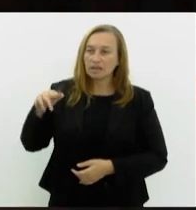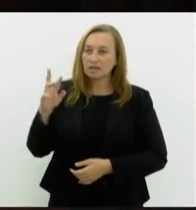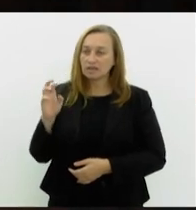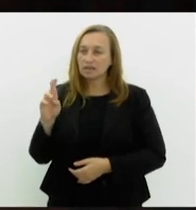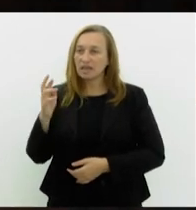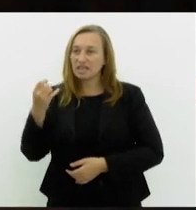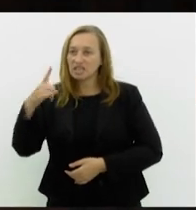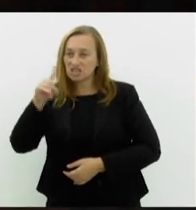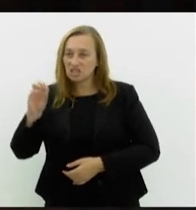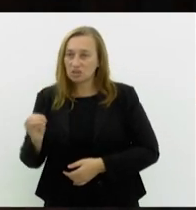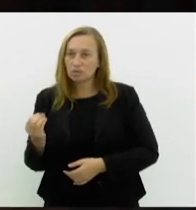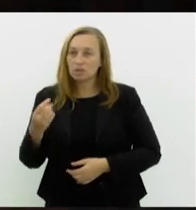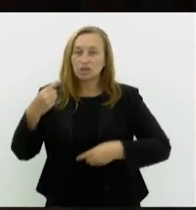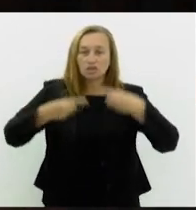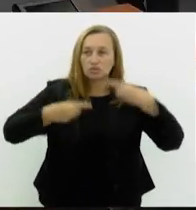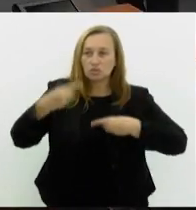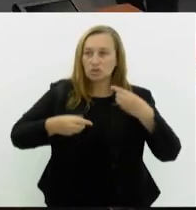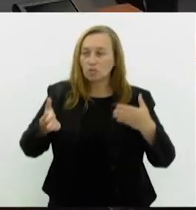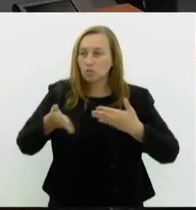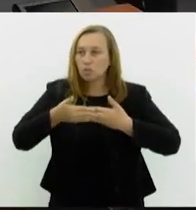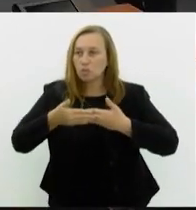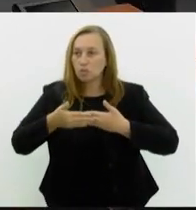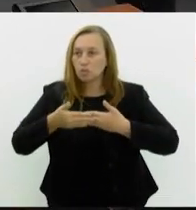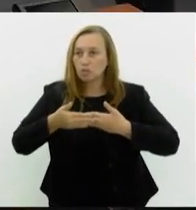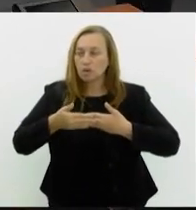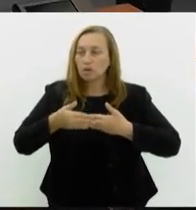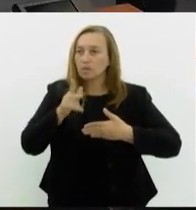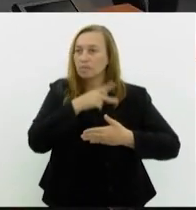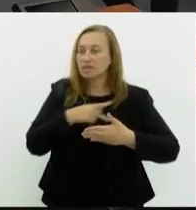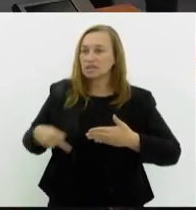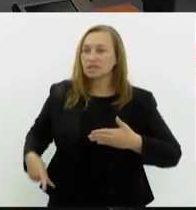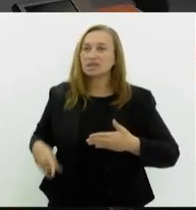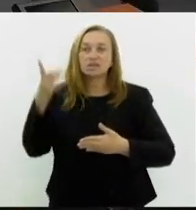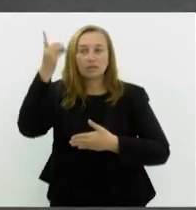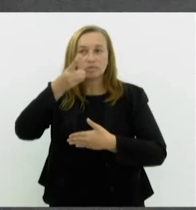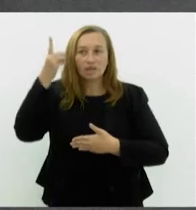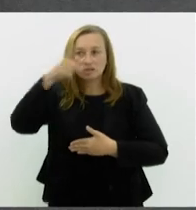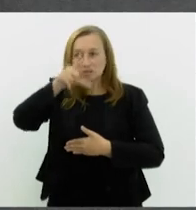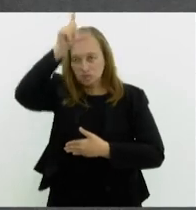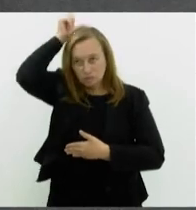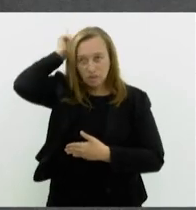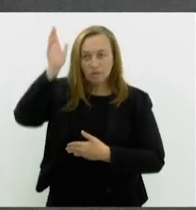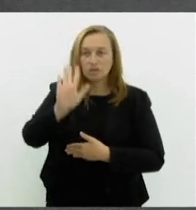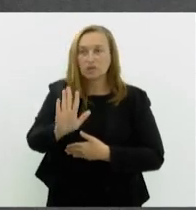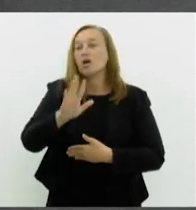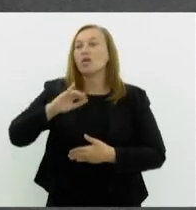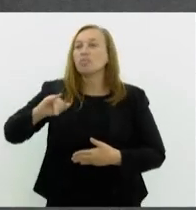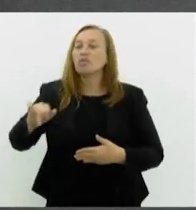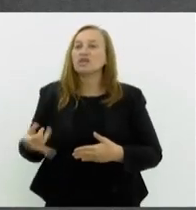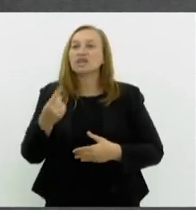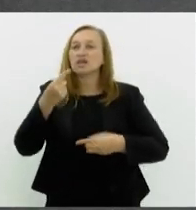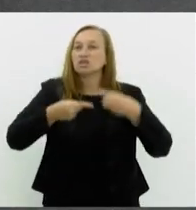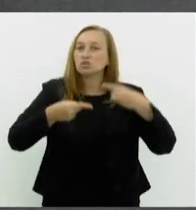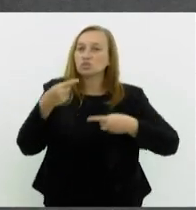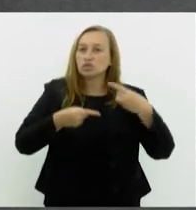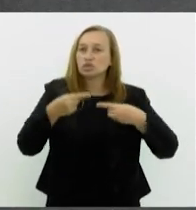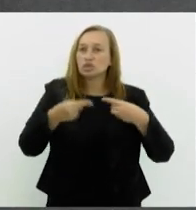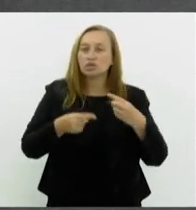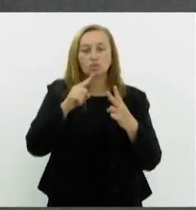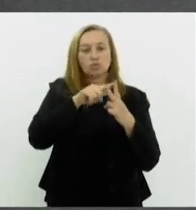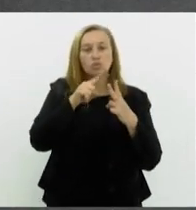Em discussão, não havendo quem queira discutir, presidente. Deputado Luiz Paulo. Para aproveitar a discussão, fazer aqui